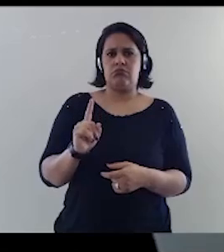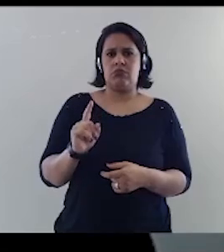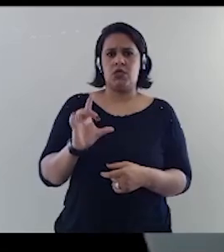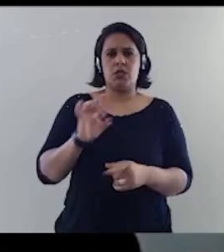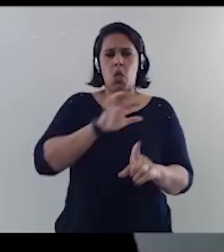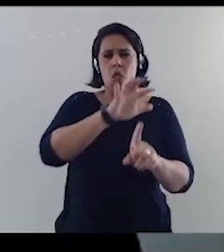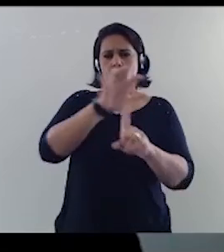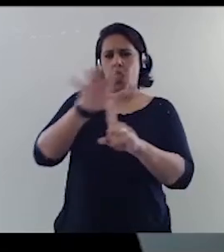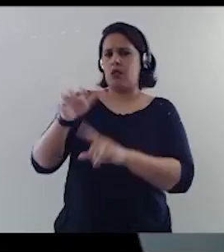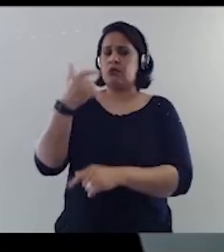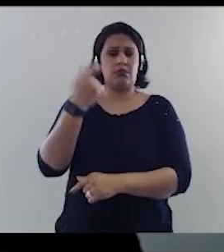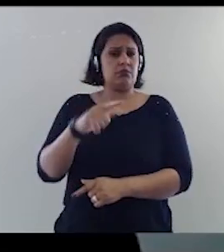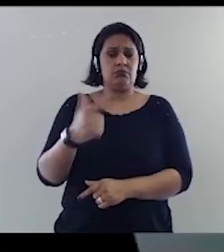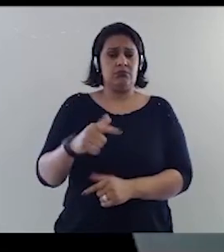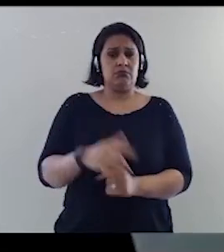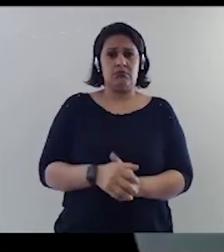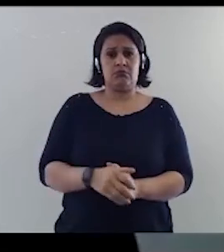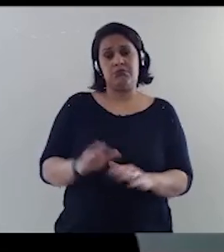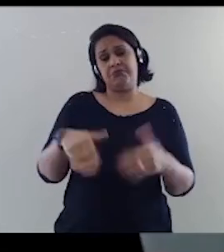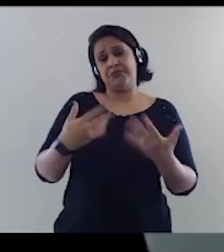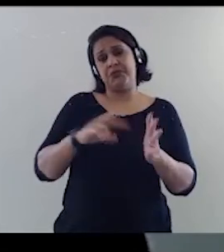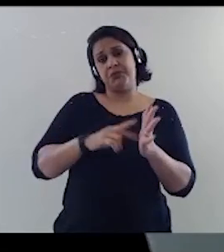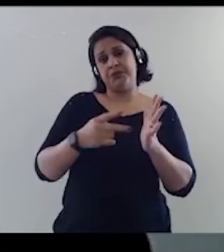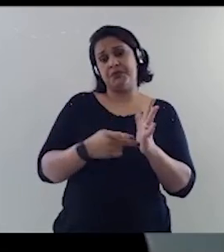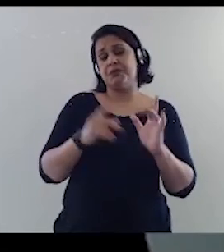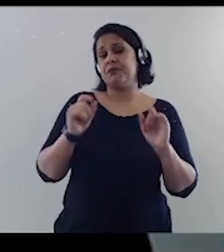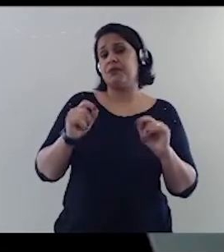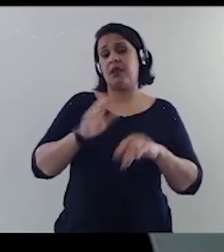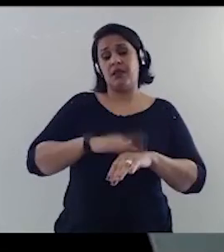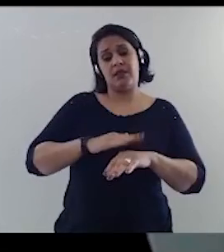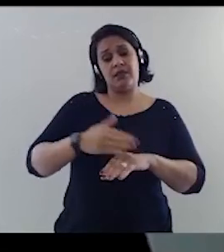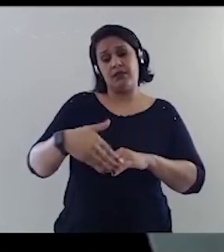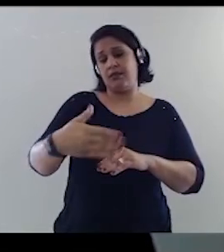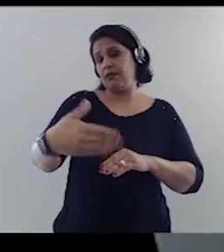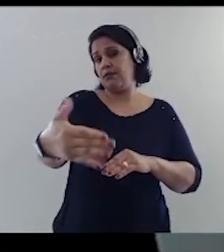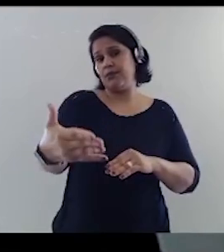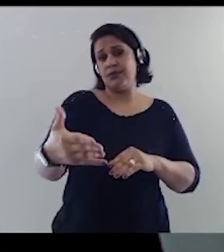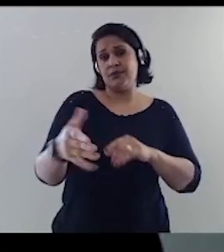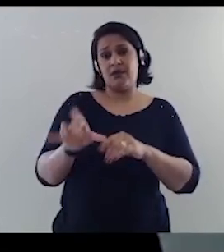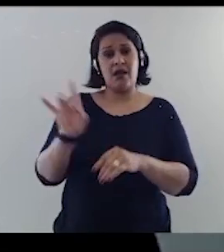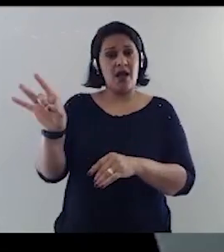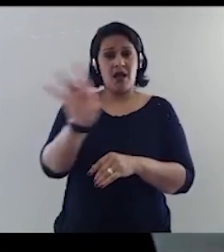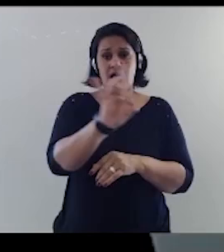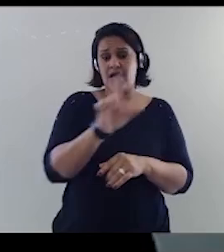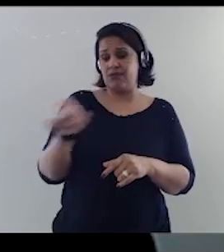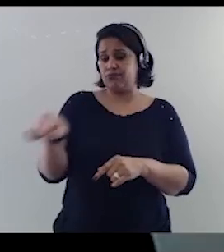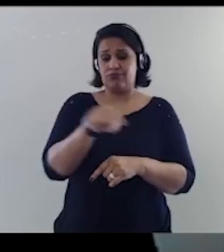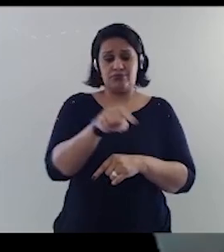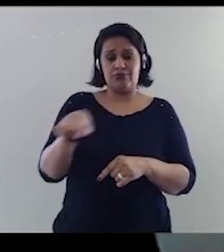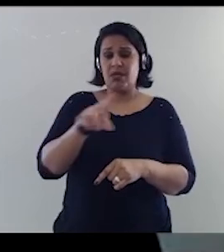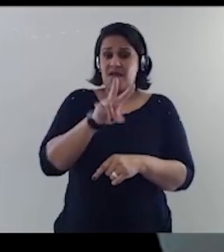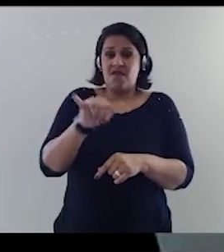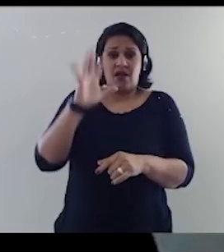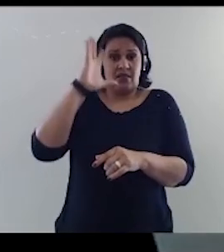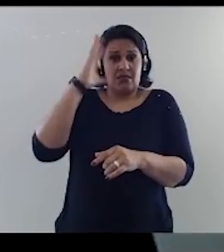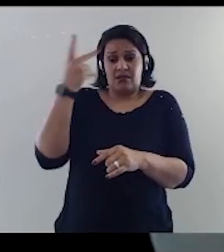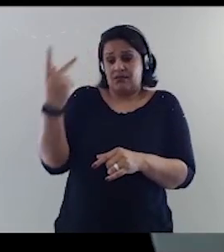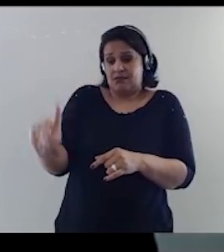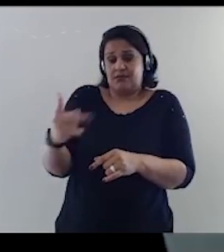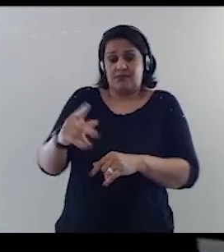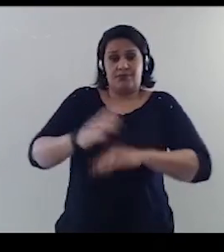persuasiva. E, portanto, isto significa que, tempo mais tarde, uma das secções se pode afastar desse